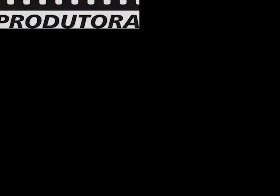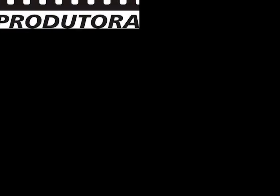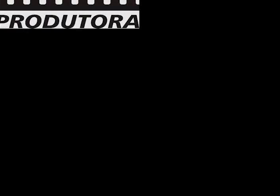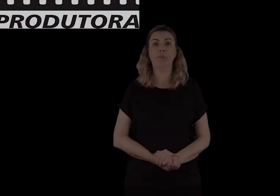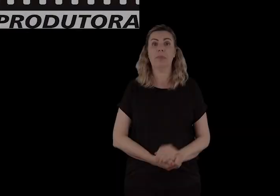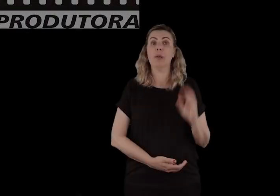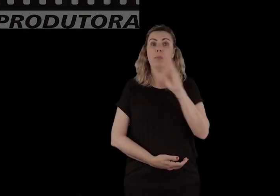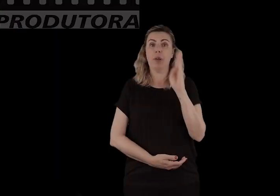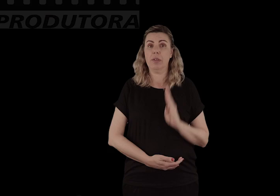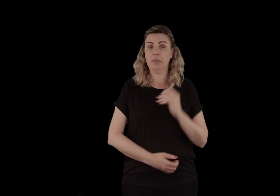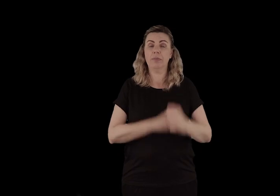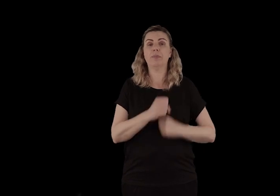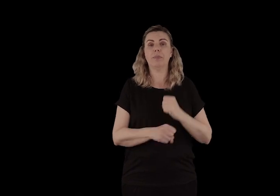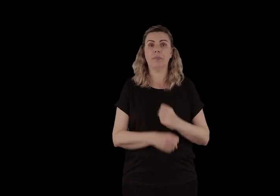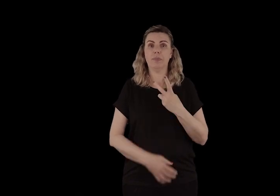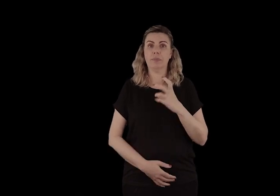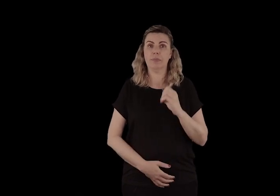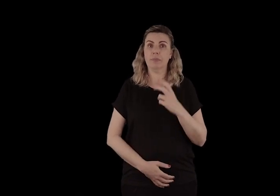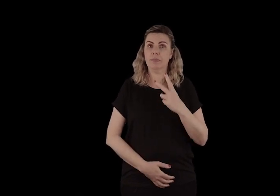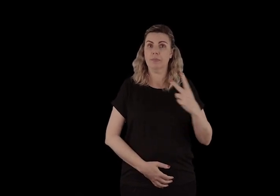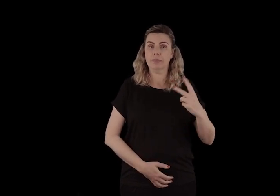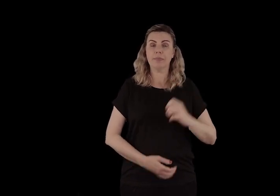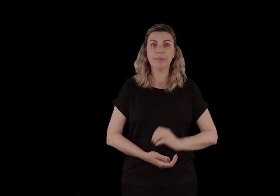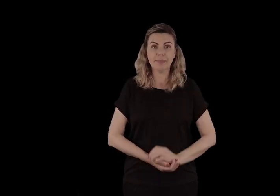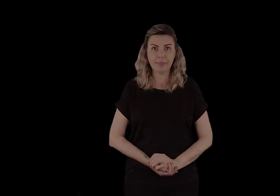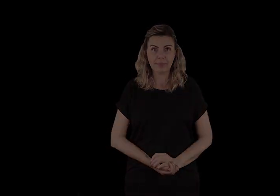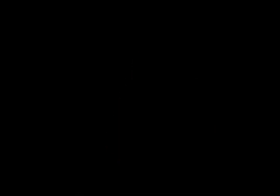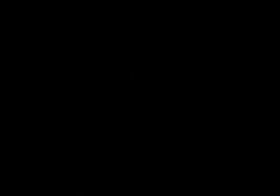e Realização, Abra Vídeo, Filmes de Junho Produtora, Brasil 2023.